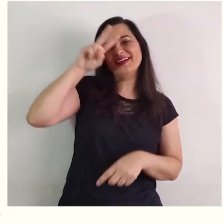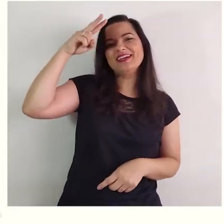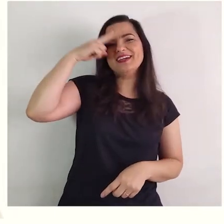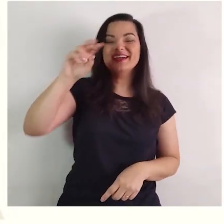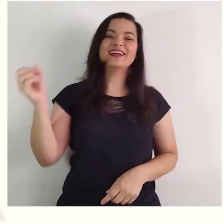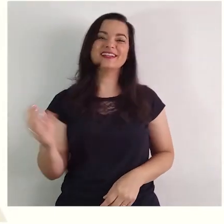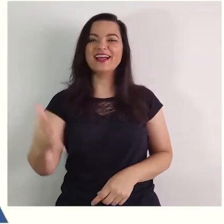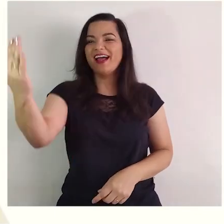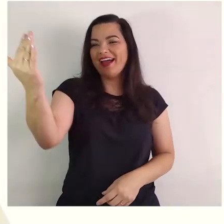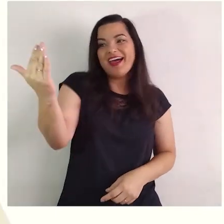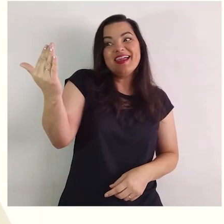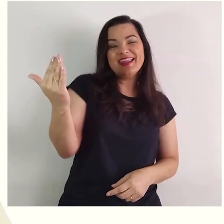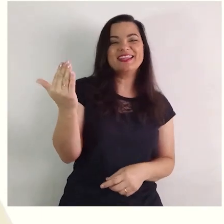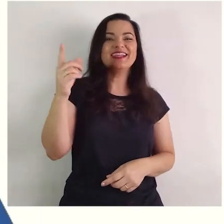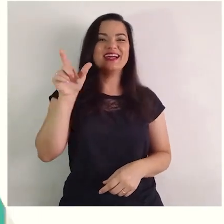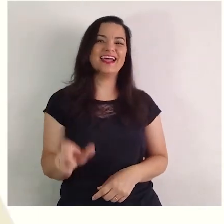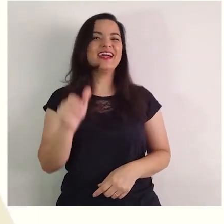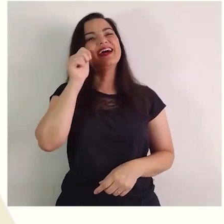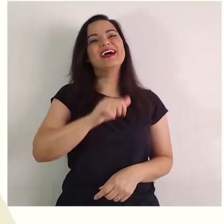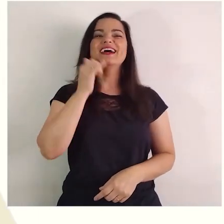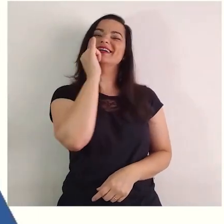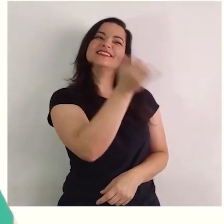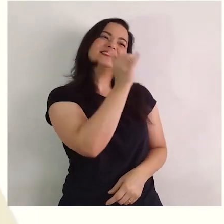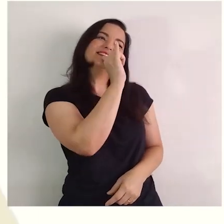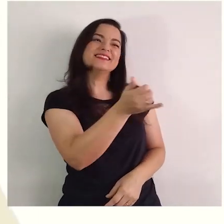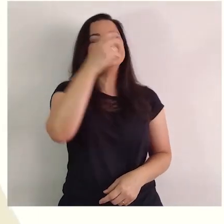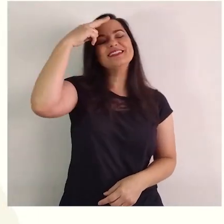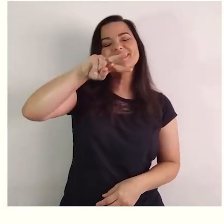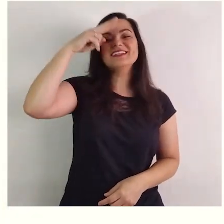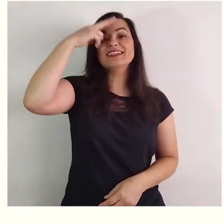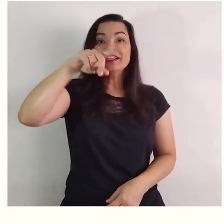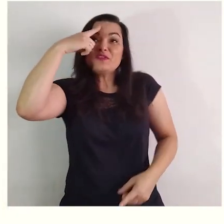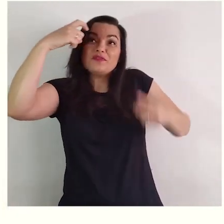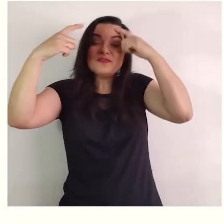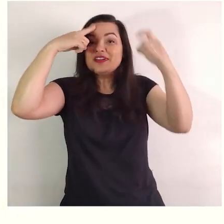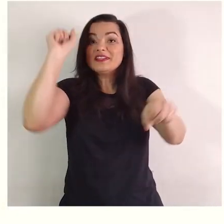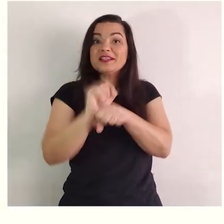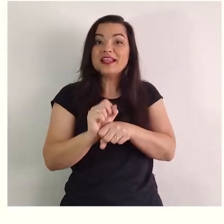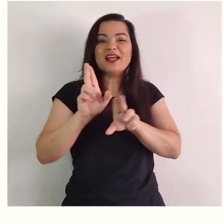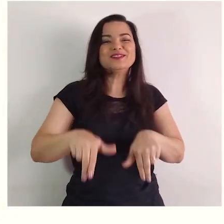Vem uma história. Ela conta história e nunca para de inventar.